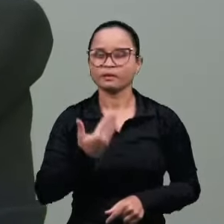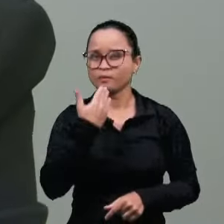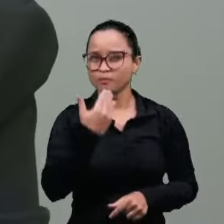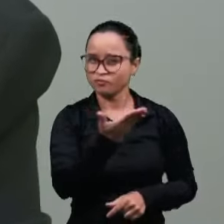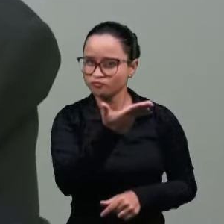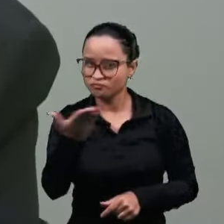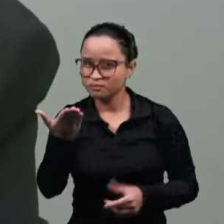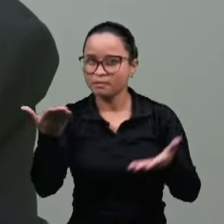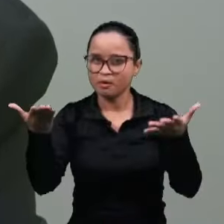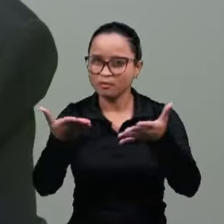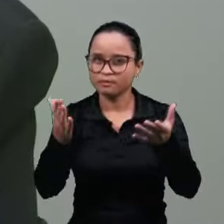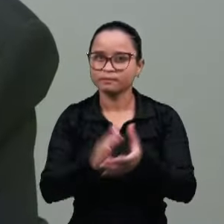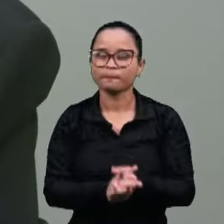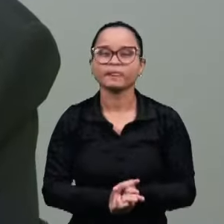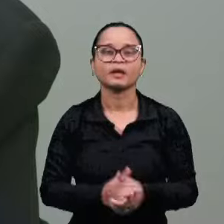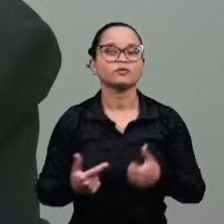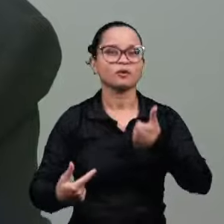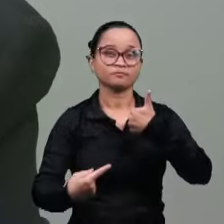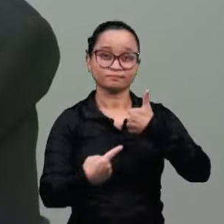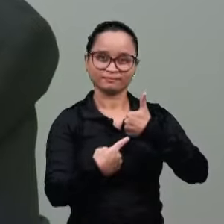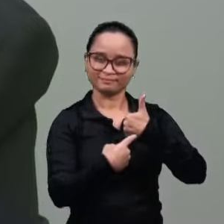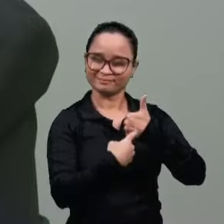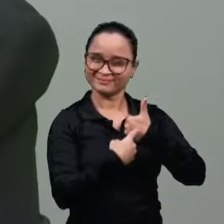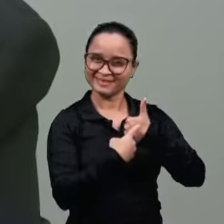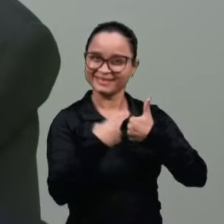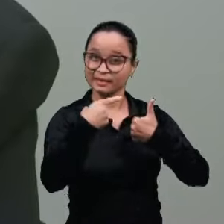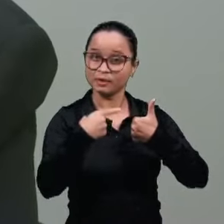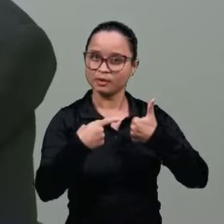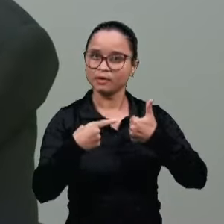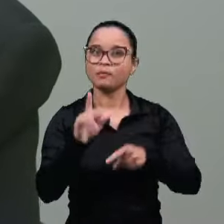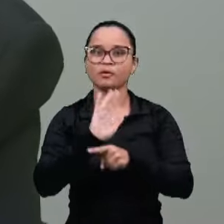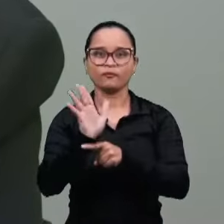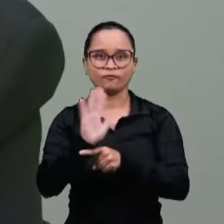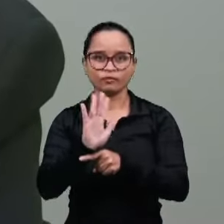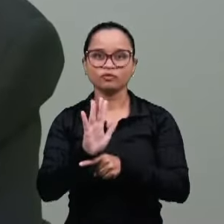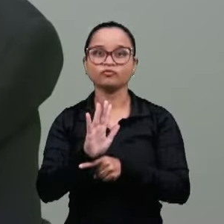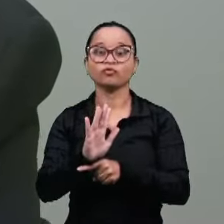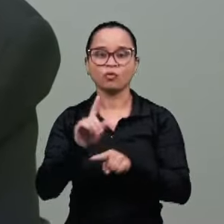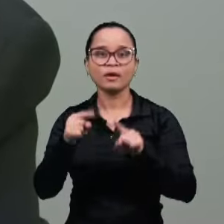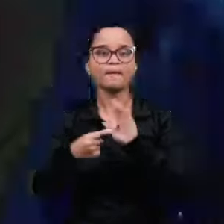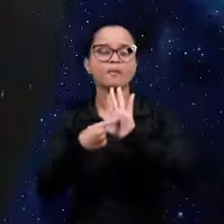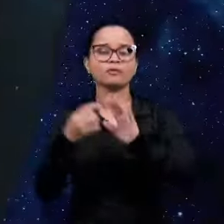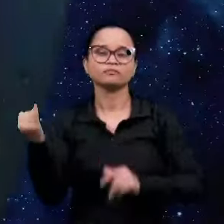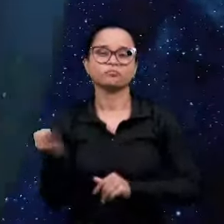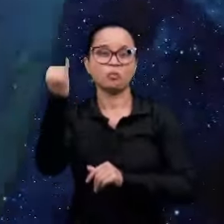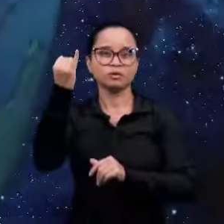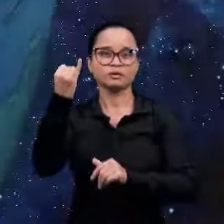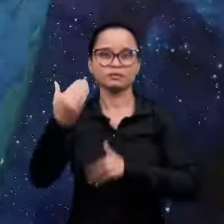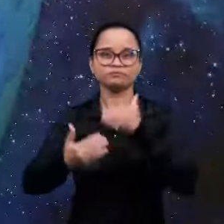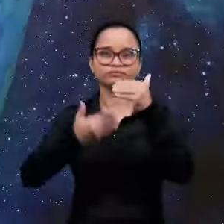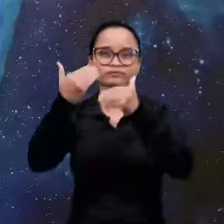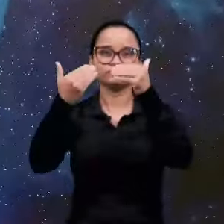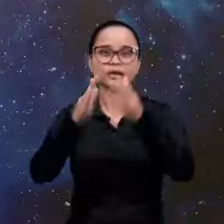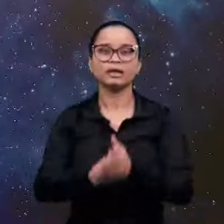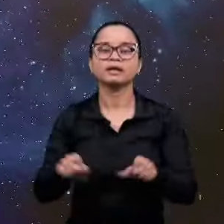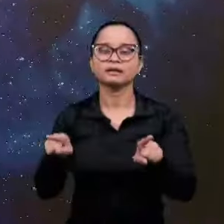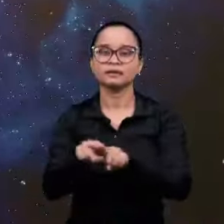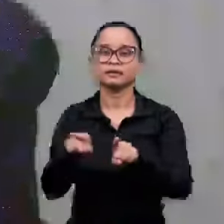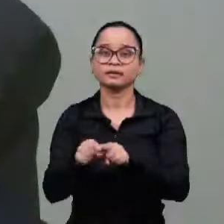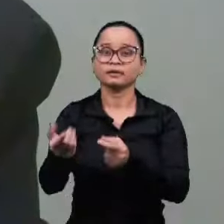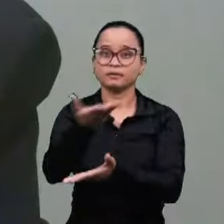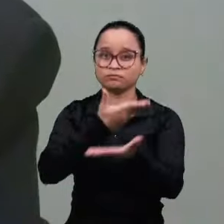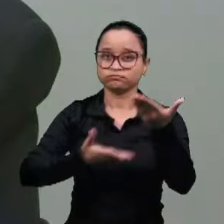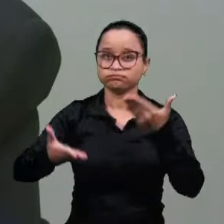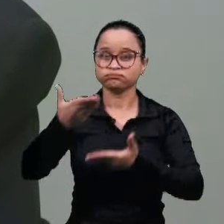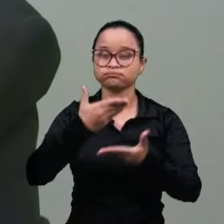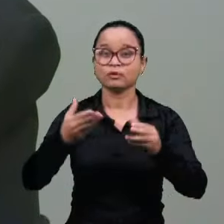já desse um like, um joinha aí para o vídeo ganhar relevância. Já começa a também compartilhar esse